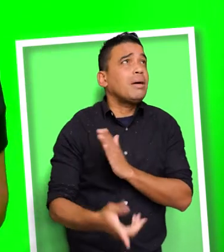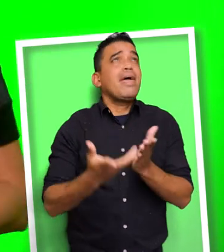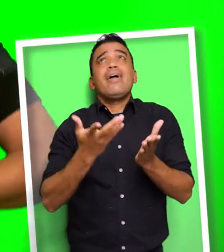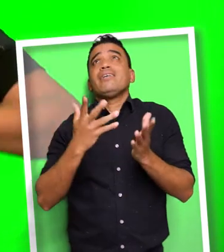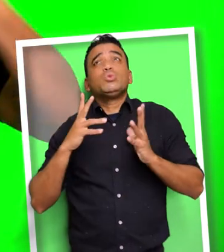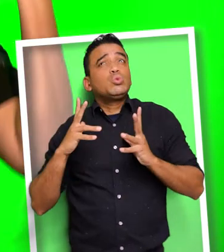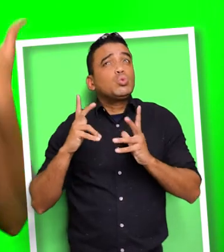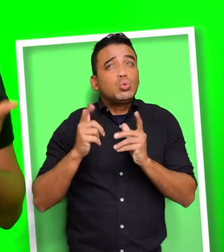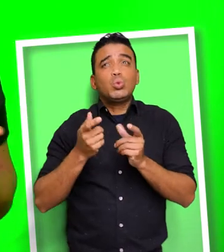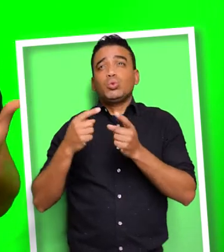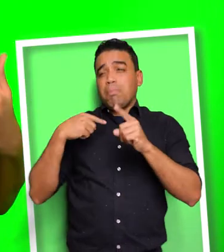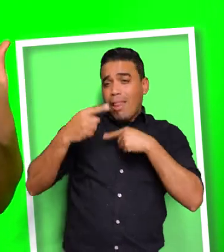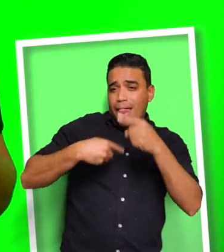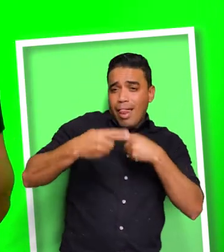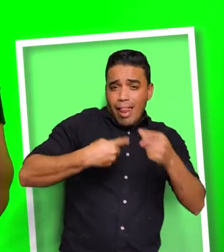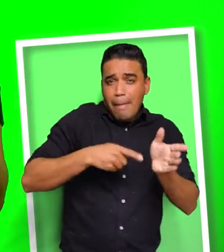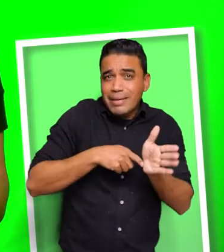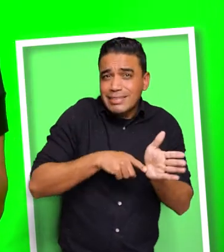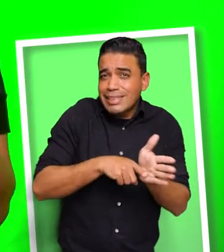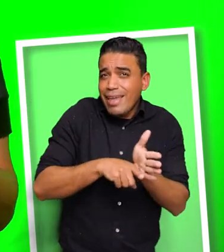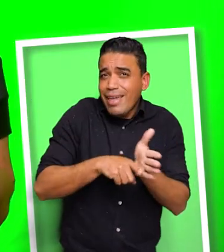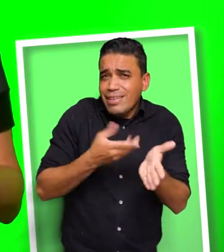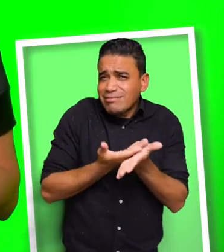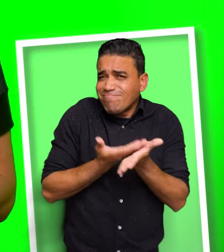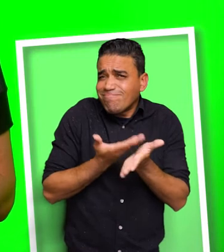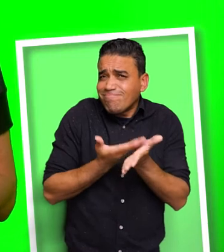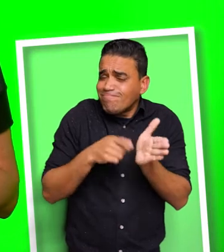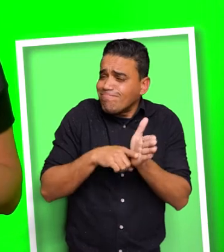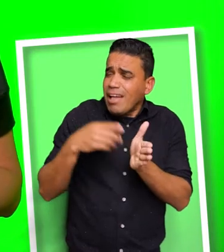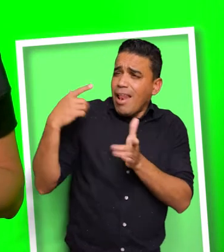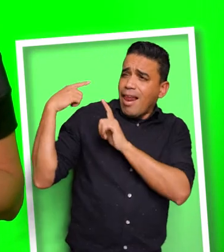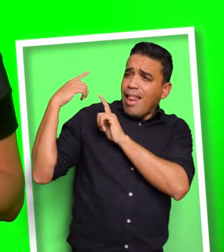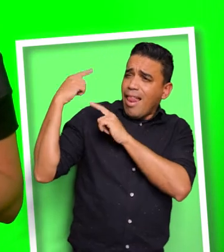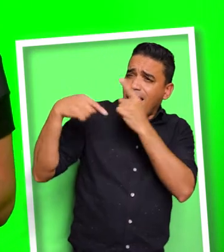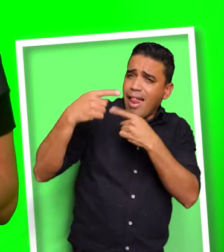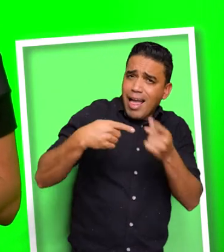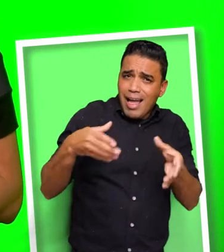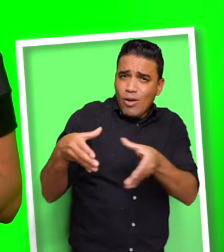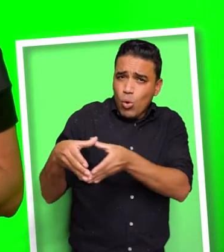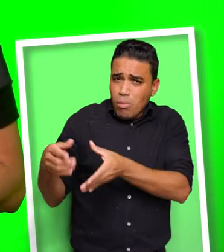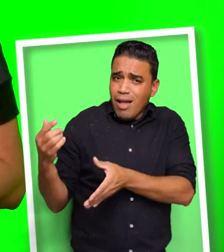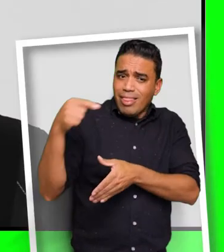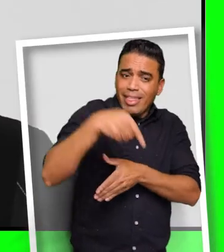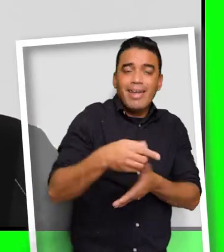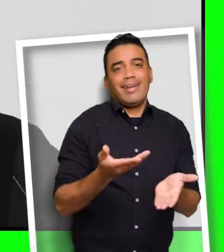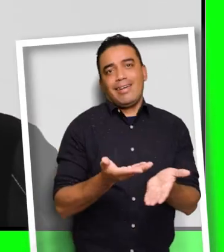toda essa trajetória que a gente veio tendo, né, desde lá do Rosa dos Ventos.